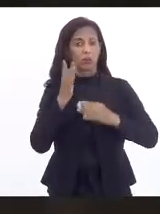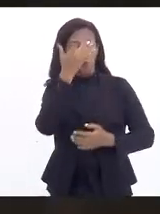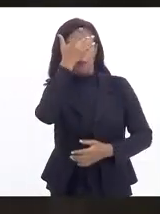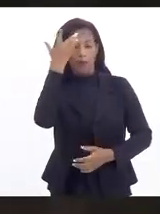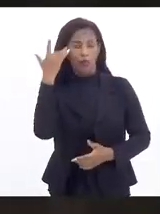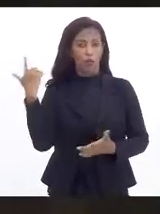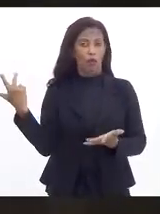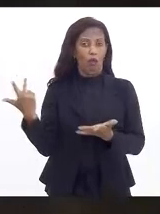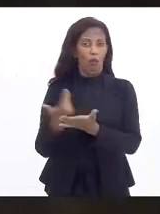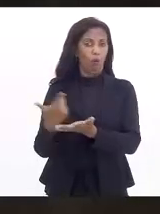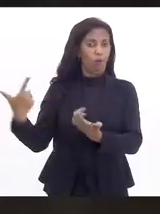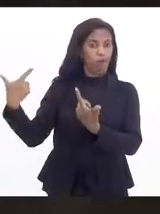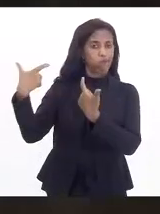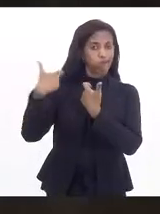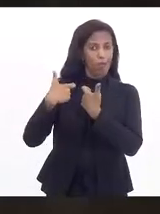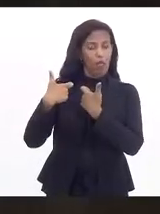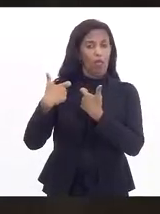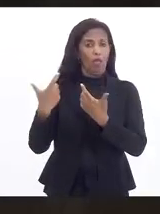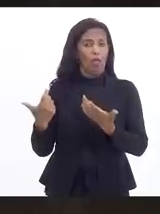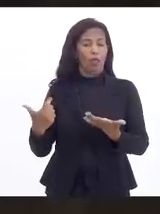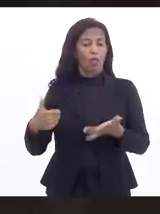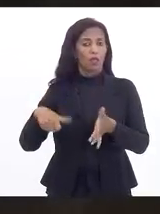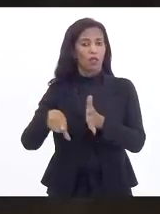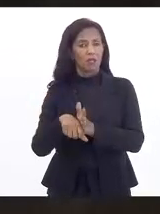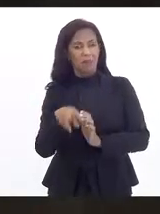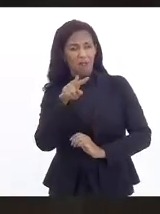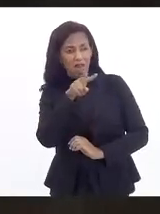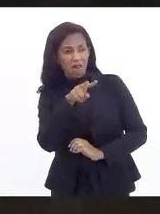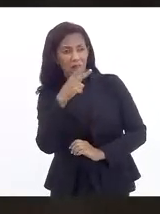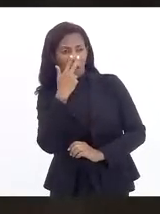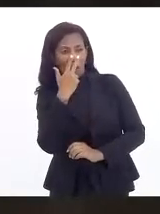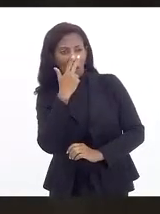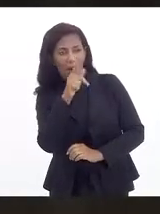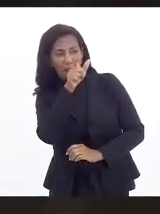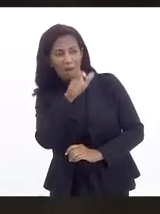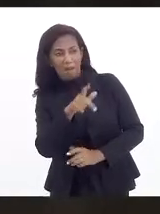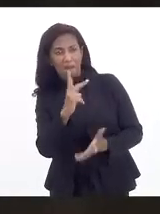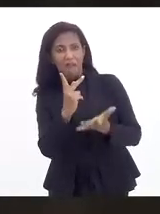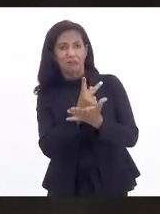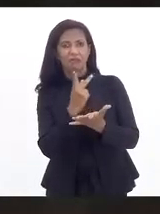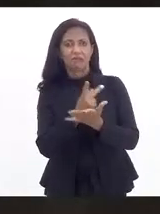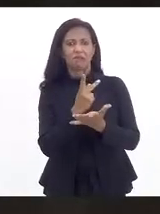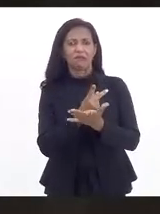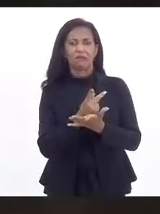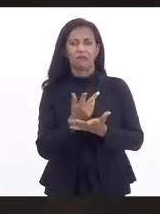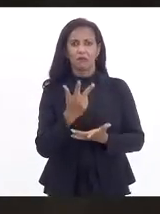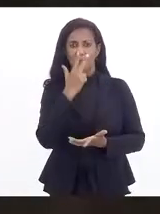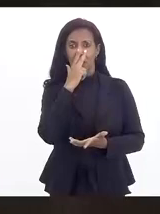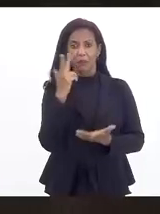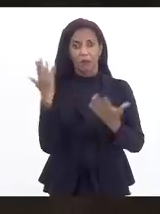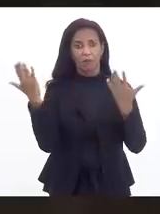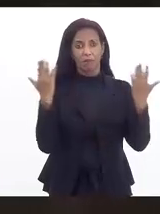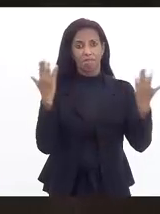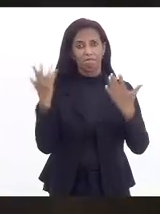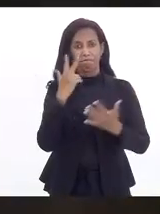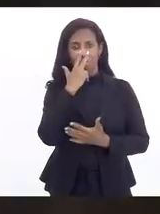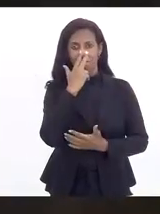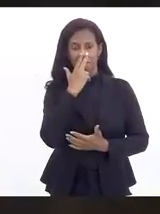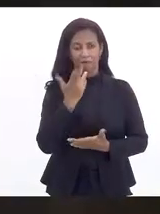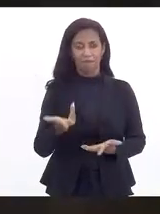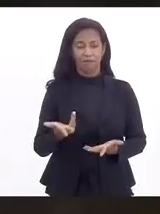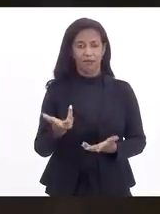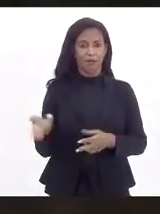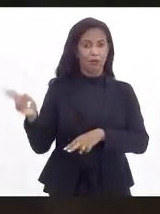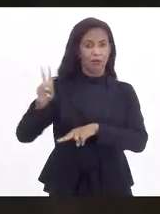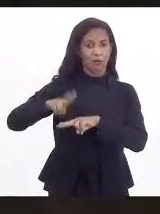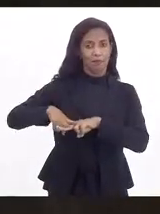que sofreram crimes identificam esses jovens erradamente e esses jovens acabam presos de uma forma